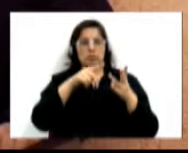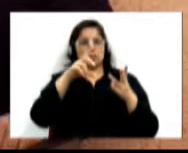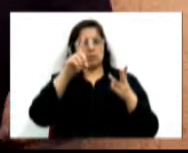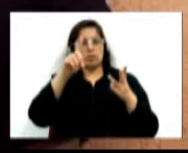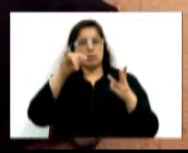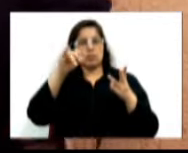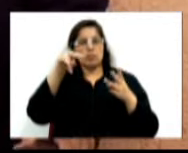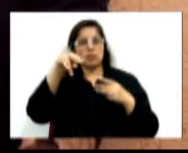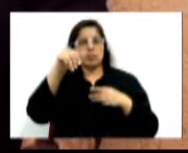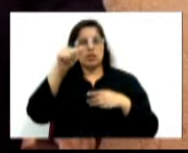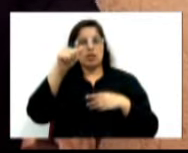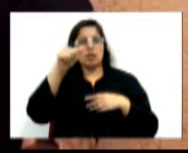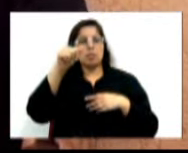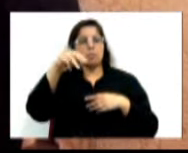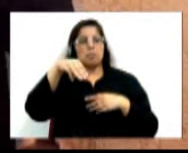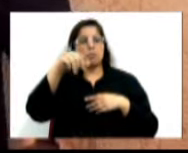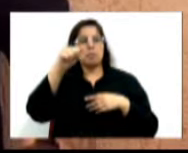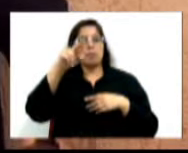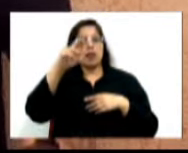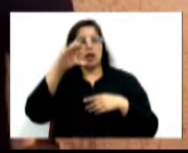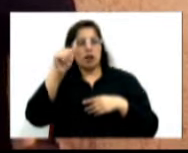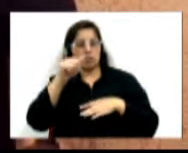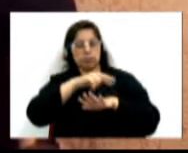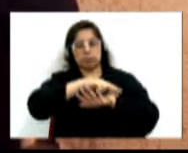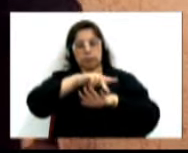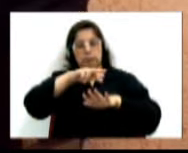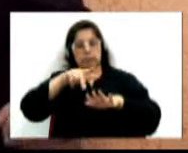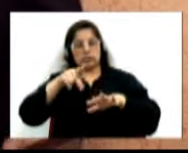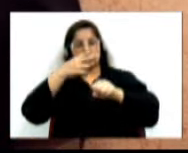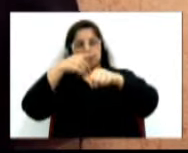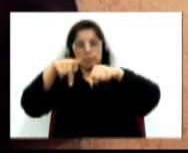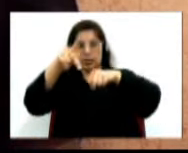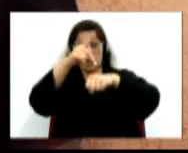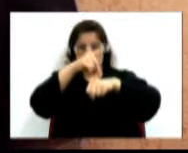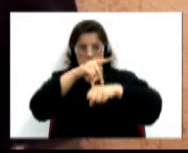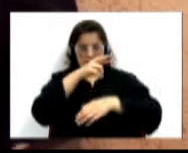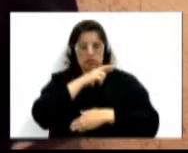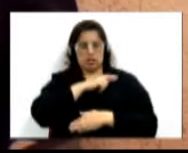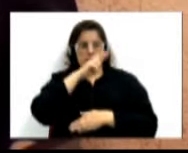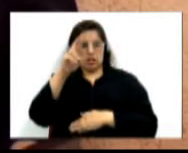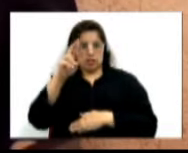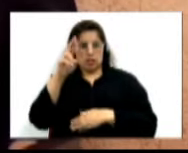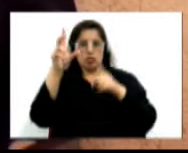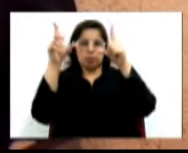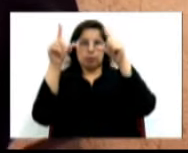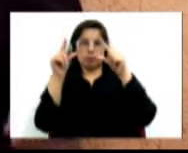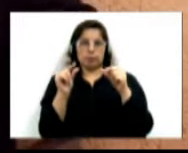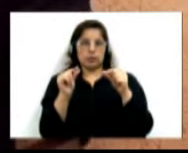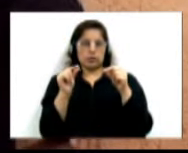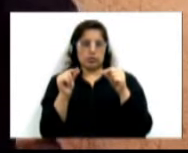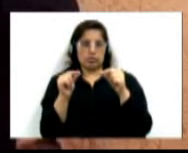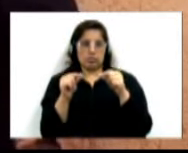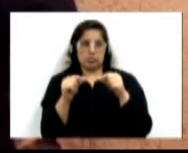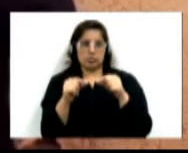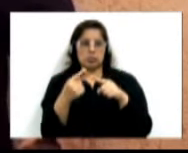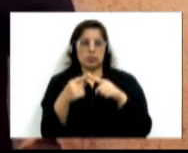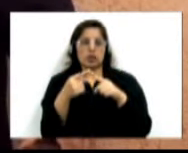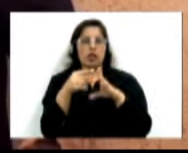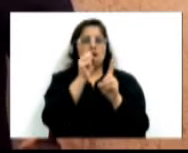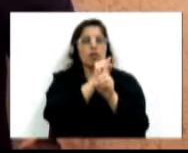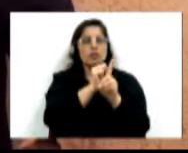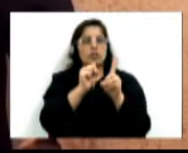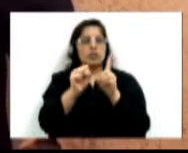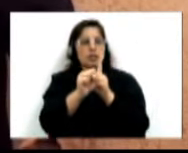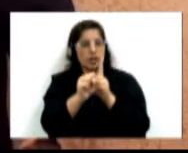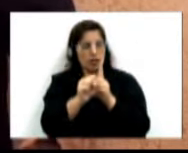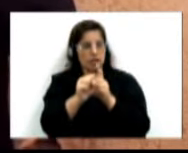entre as sociedades menos religiosas da Terra. De acordo com o relatório de desenvolvimento humano das Nações Unidas, essas sociedades também são as